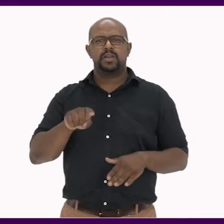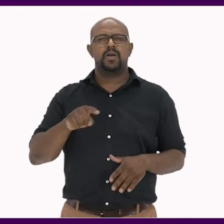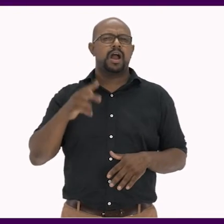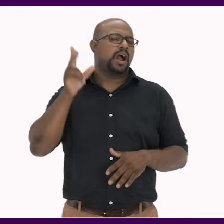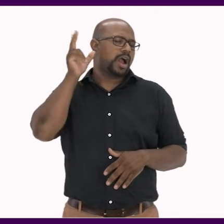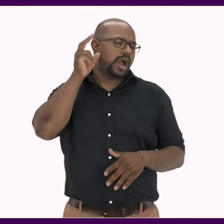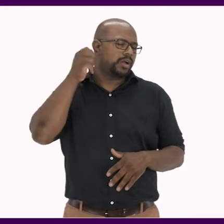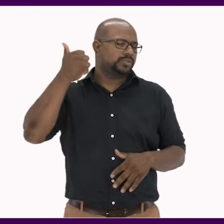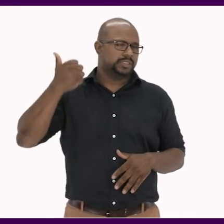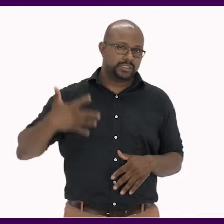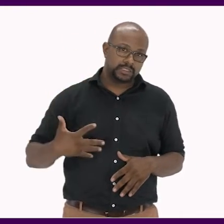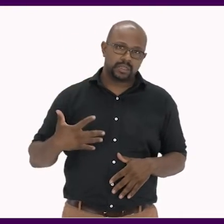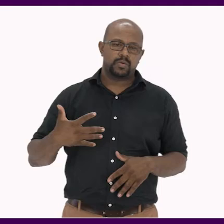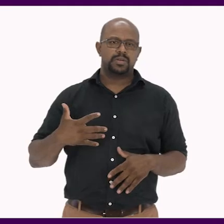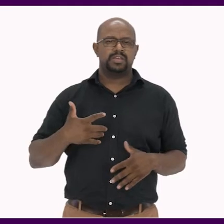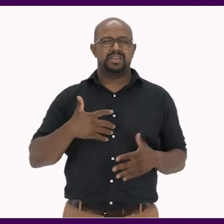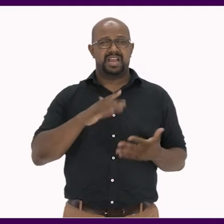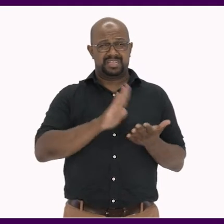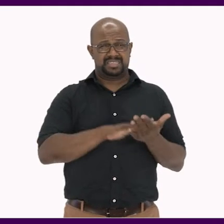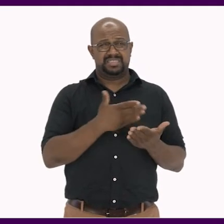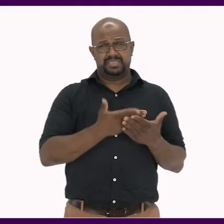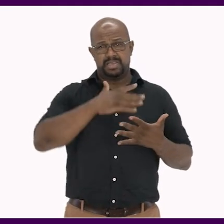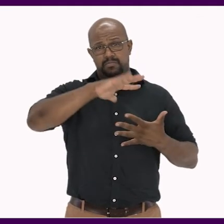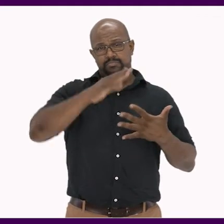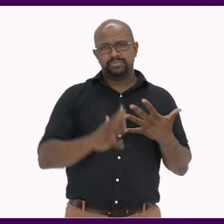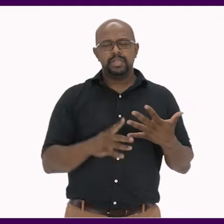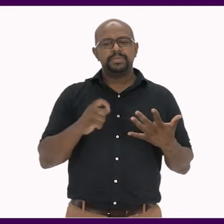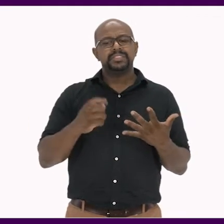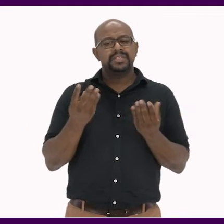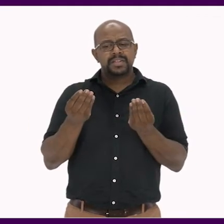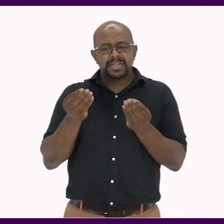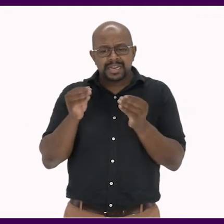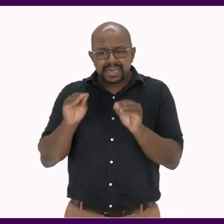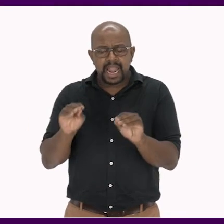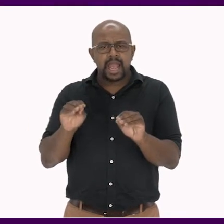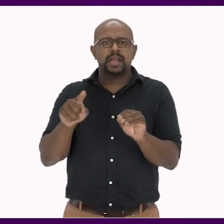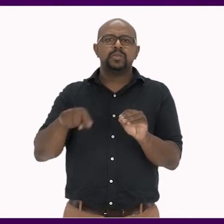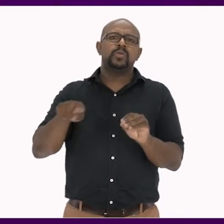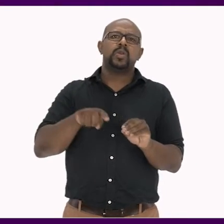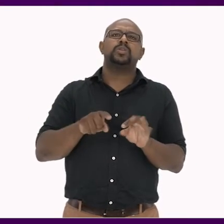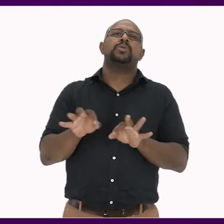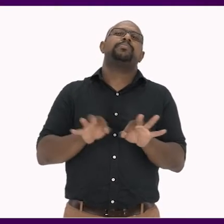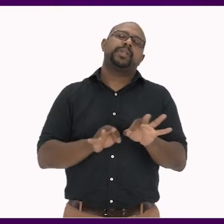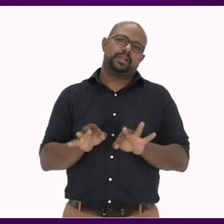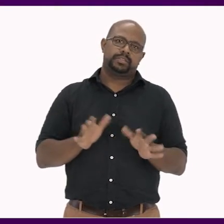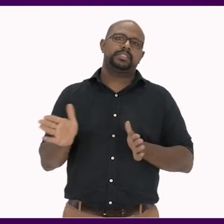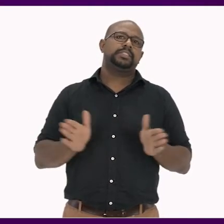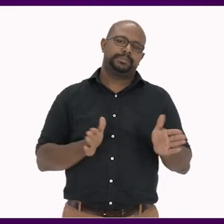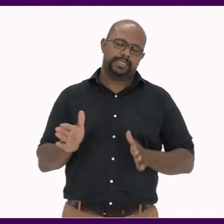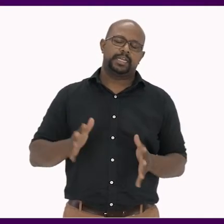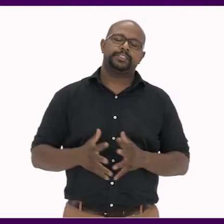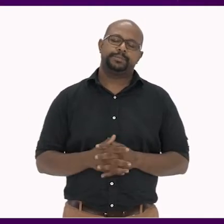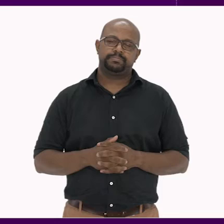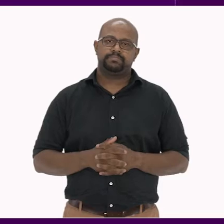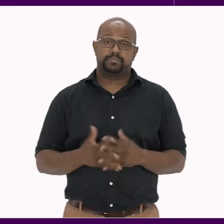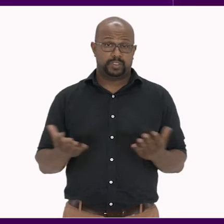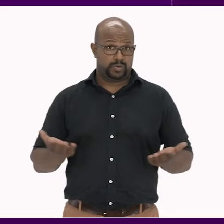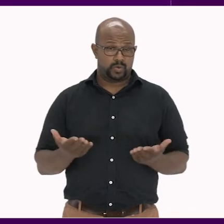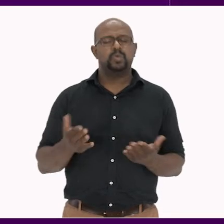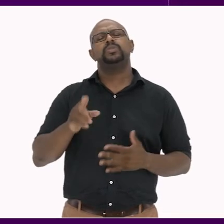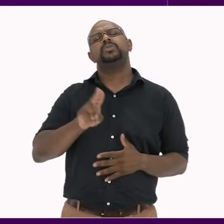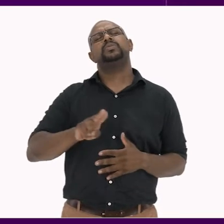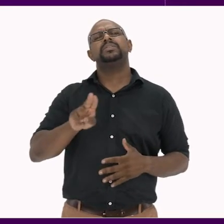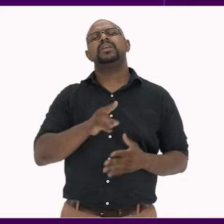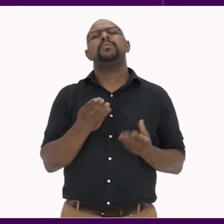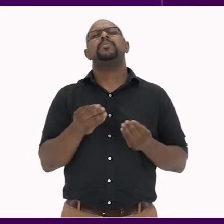a audiodescrição e a tradução em Libras devem constar no nosso plano de acessibilidade, né? Hoje